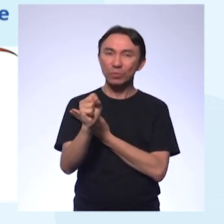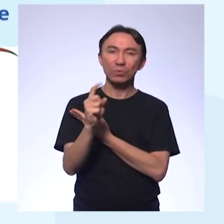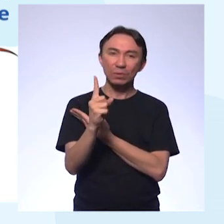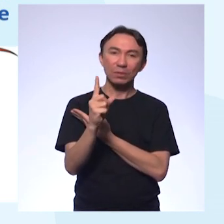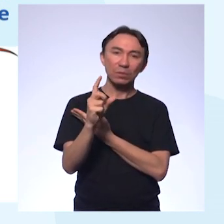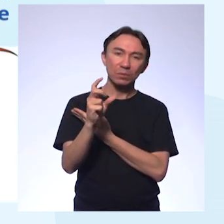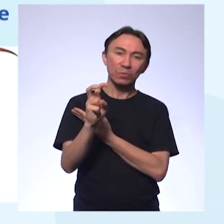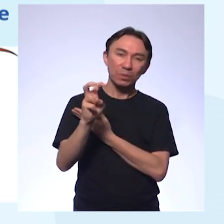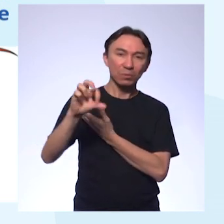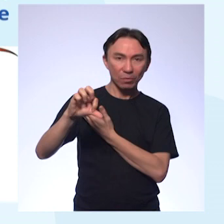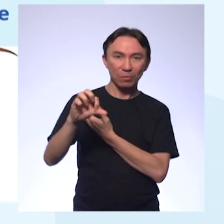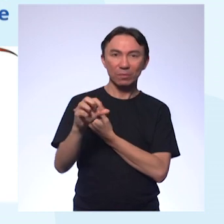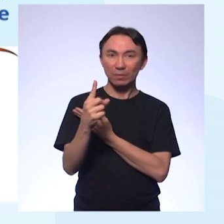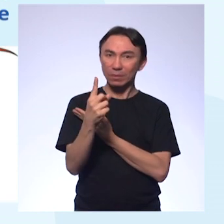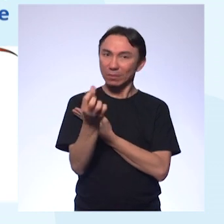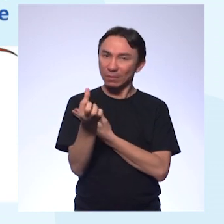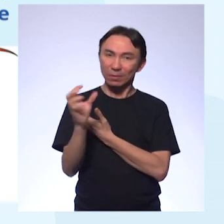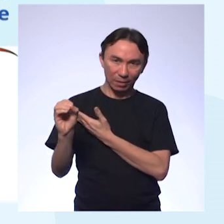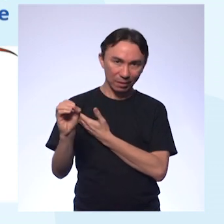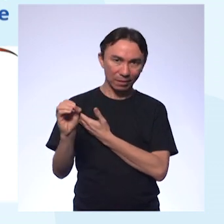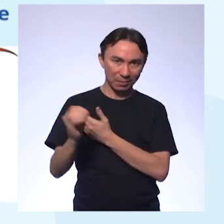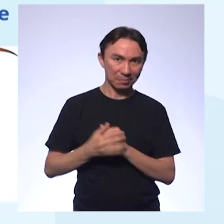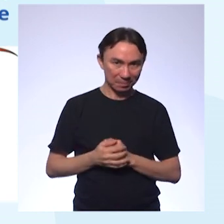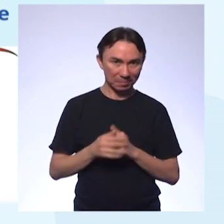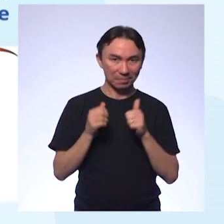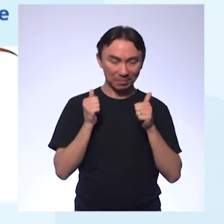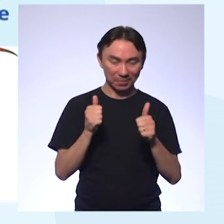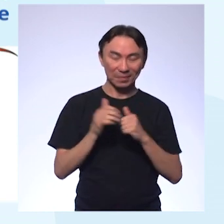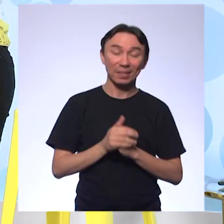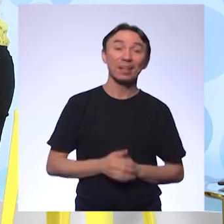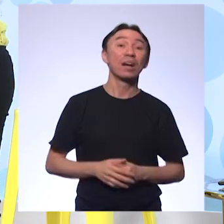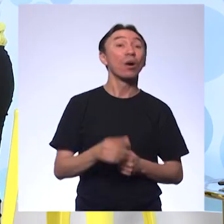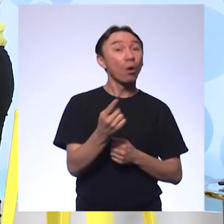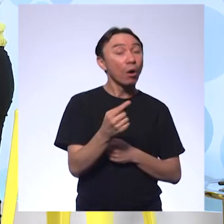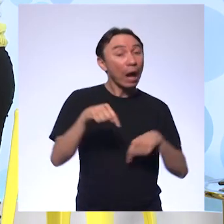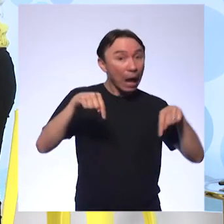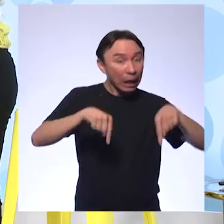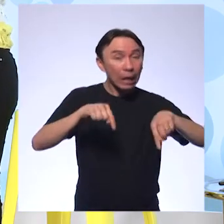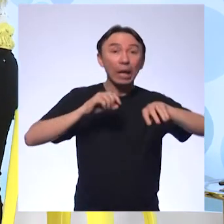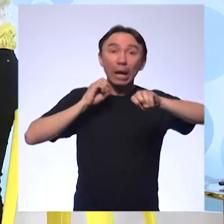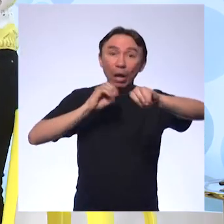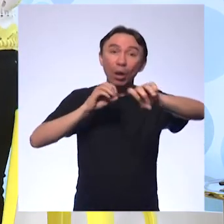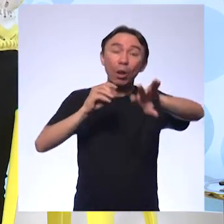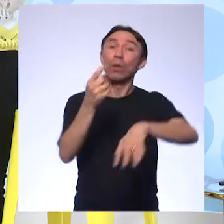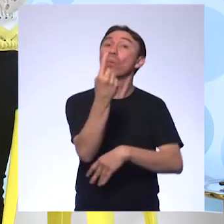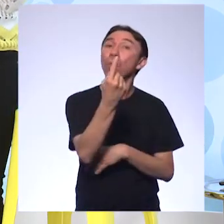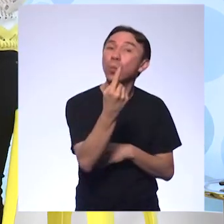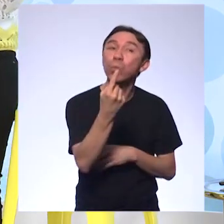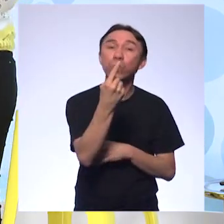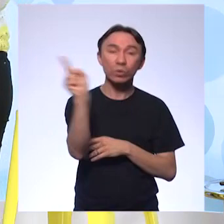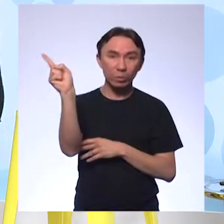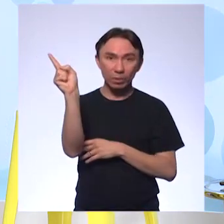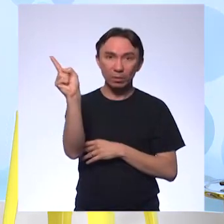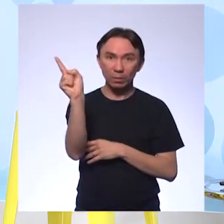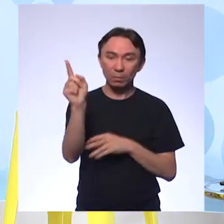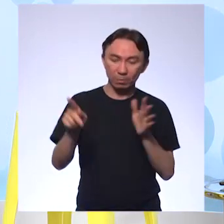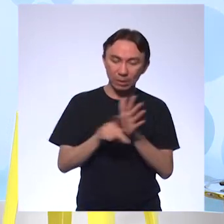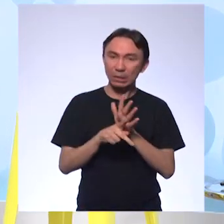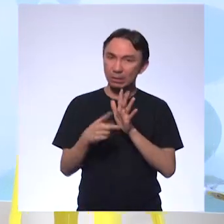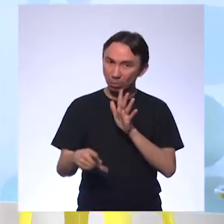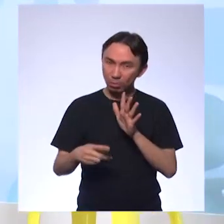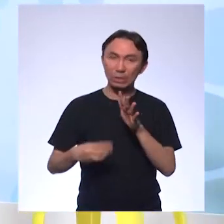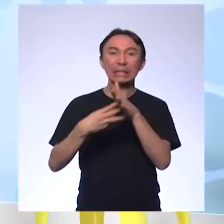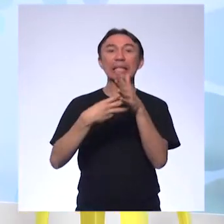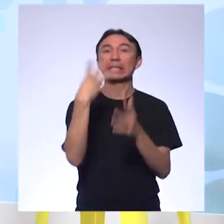e 160. Lembrando que essa é a nossa última aula referente ao terceiro bimestre,